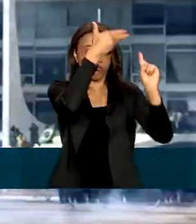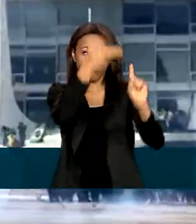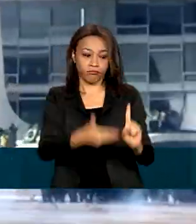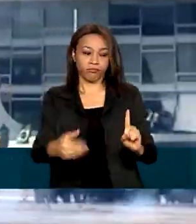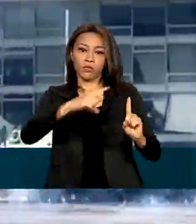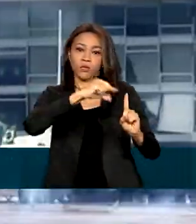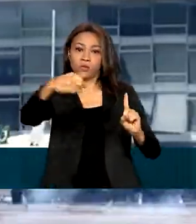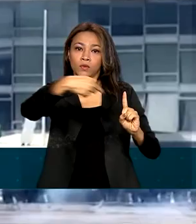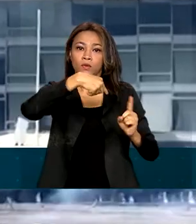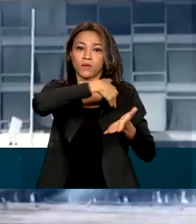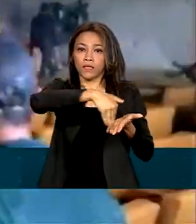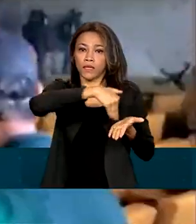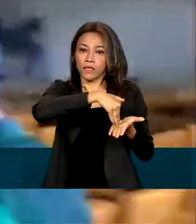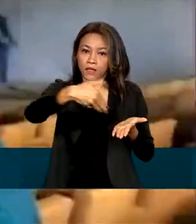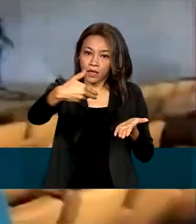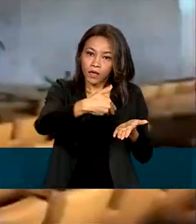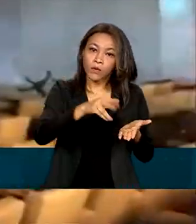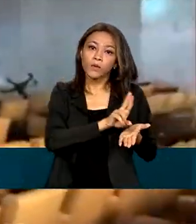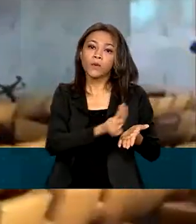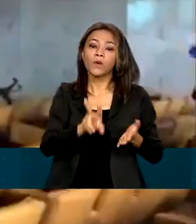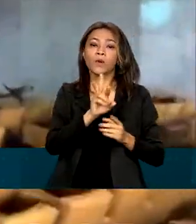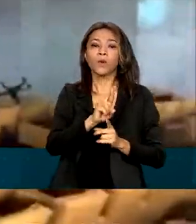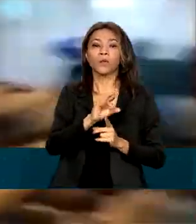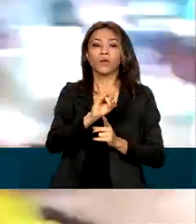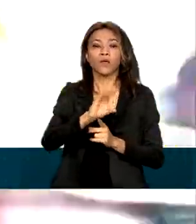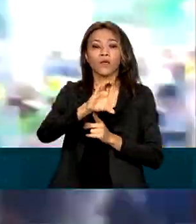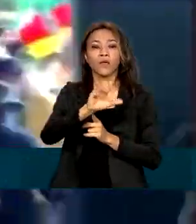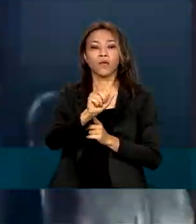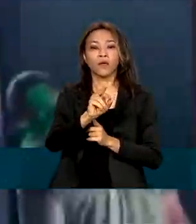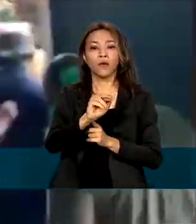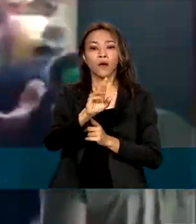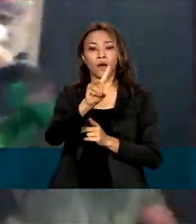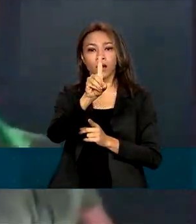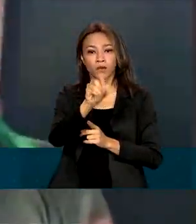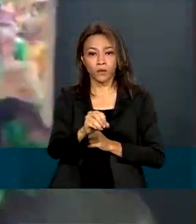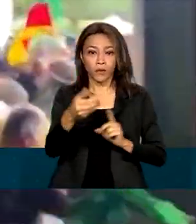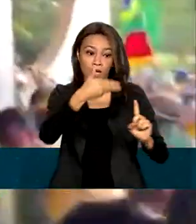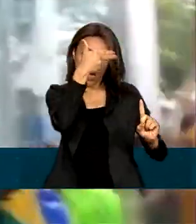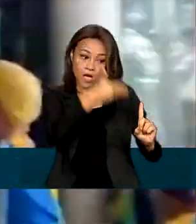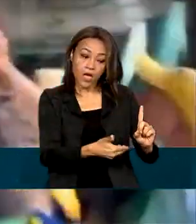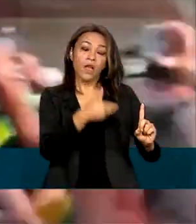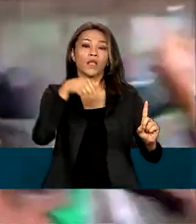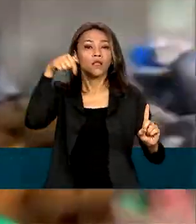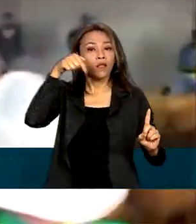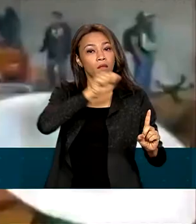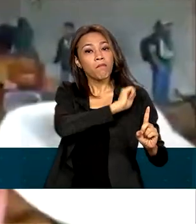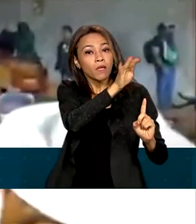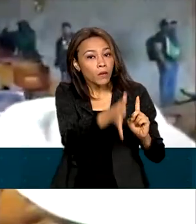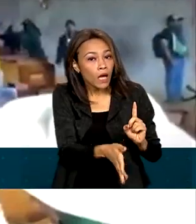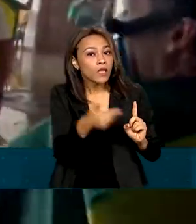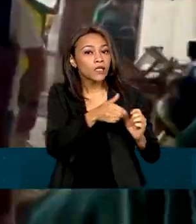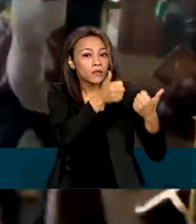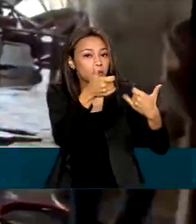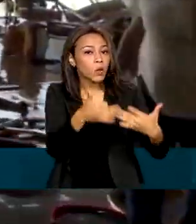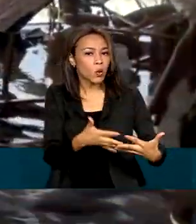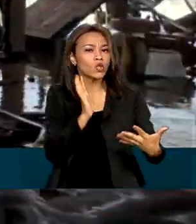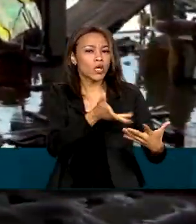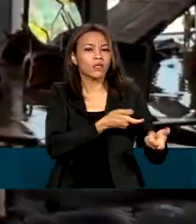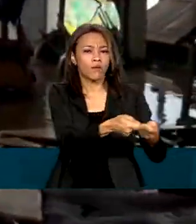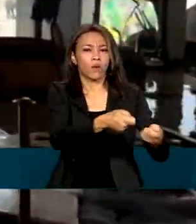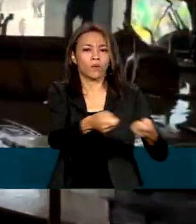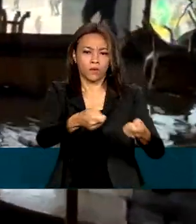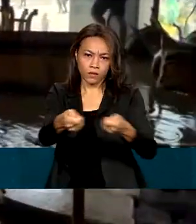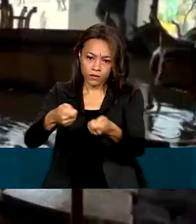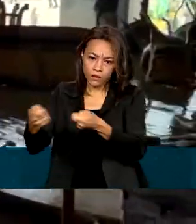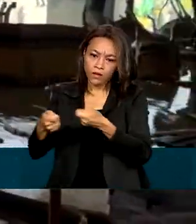secretário-executivo do Ministério da Justiça, o Ricardo Capelli. Já nesta madrugada, Capelli informou que a situação no DF estava controlada e